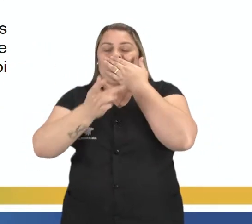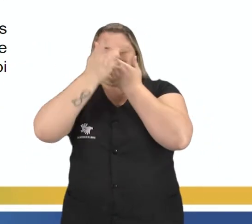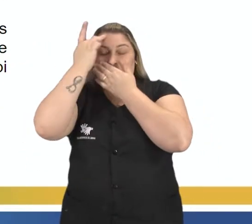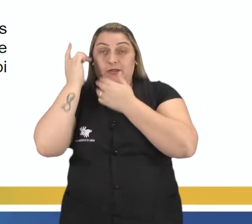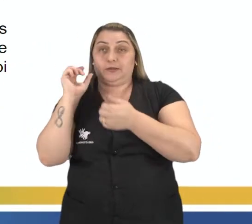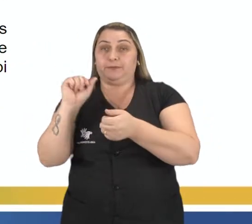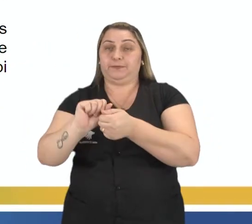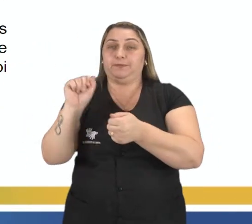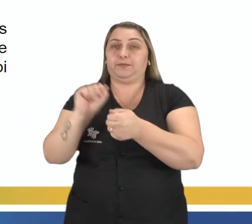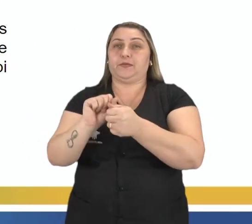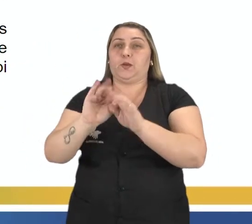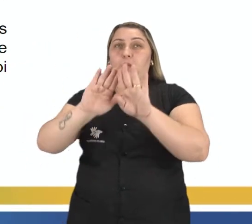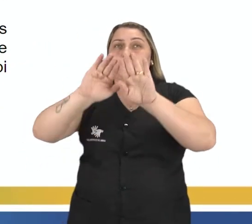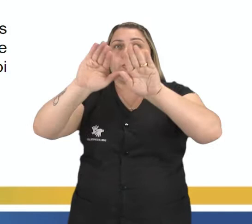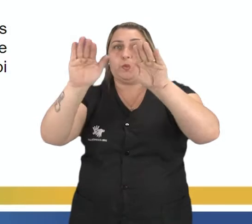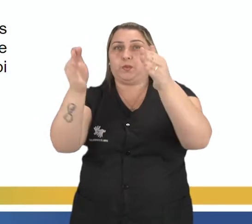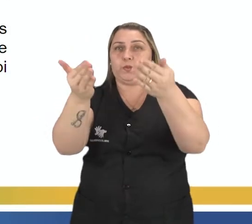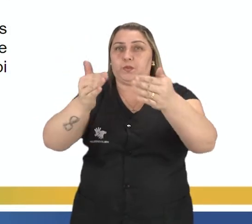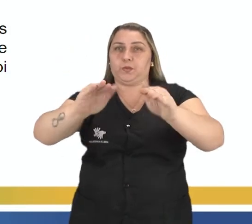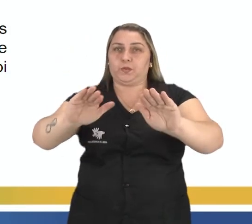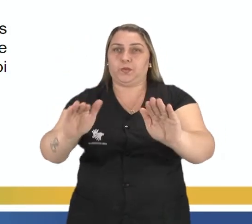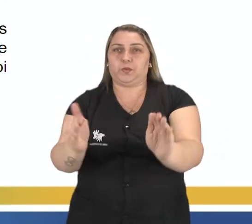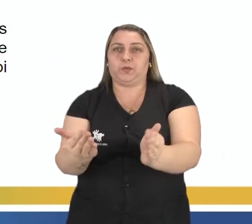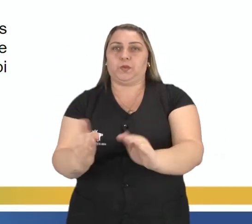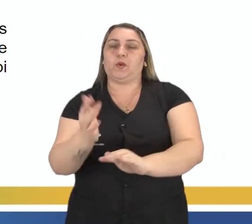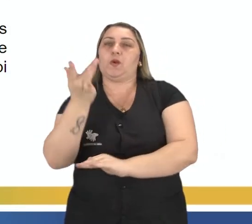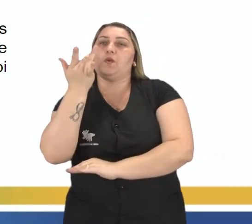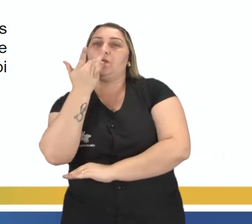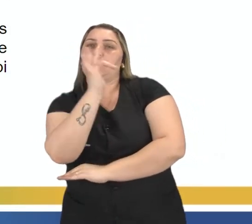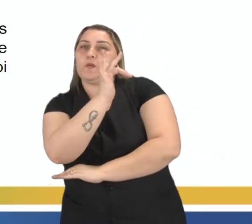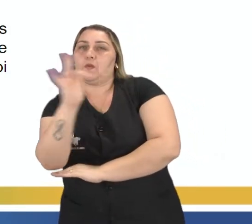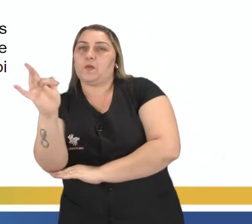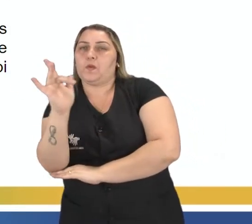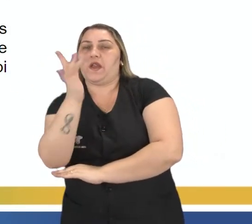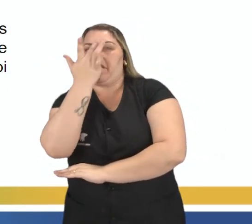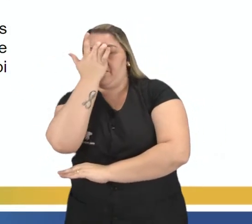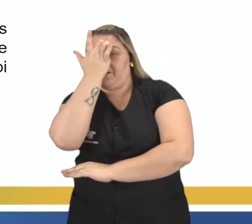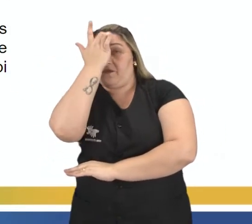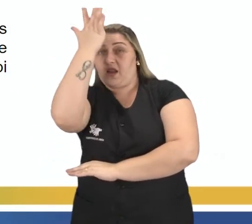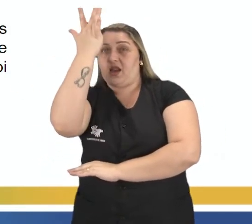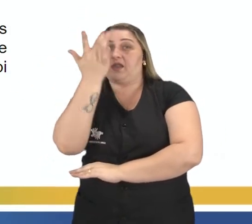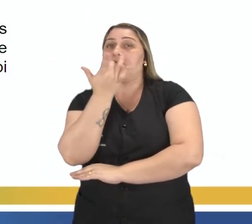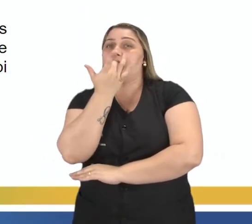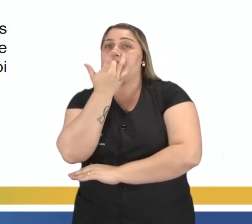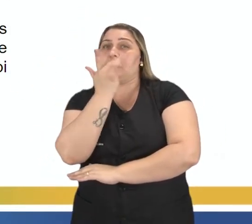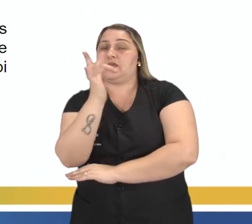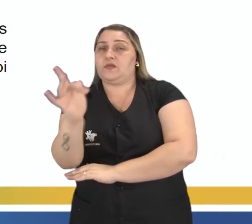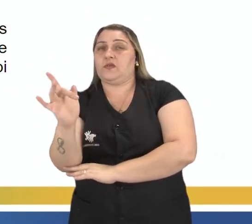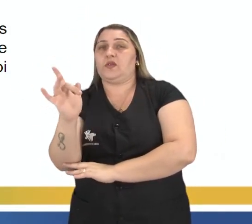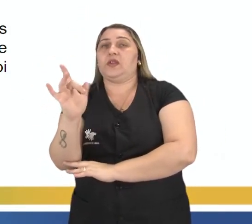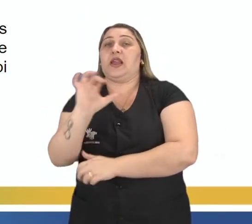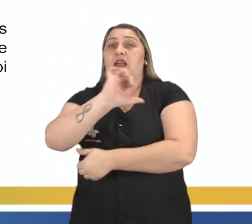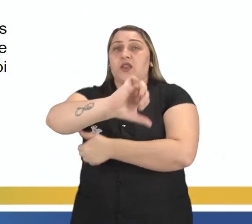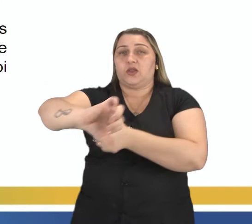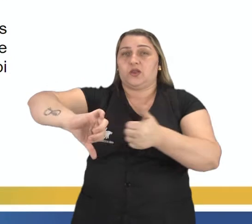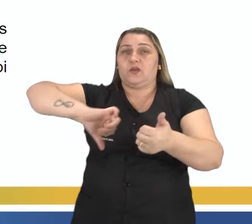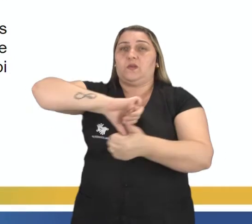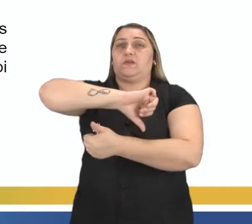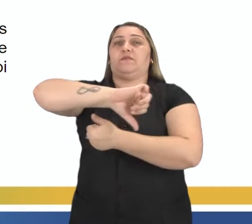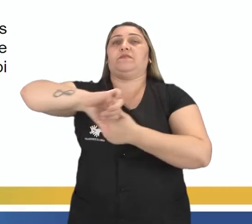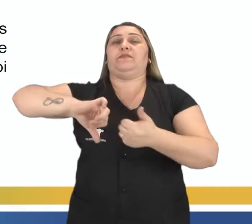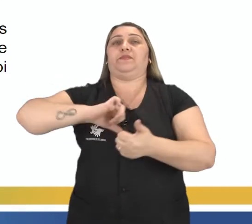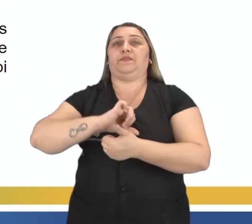faziam muitos monumentos, né, o ouro, ele era muito fácil, e esse ouro, ele era trocado,